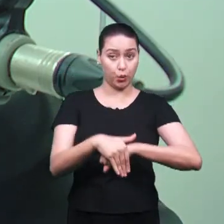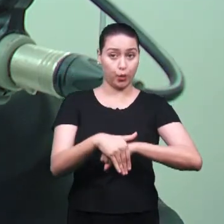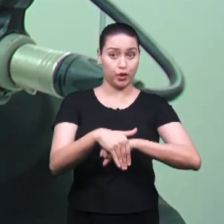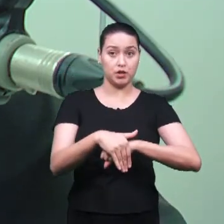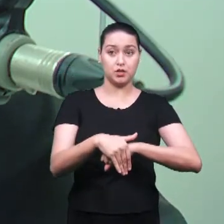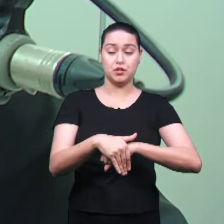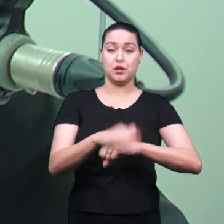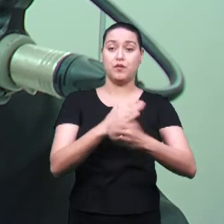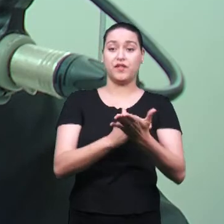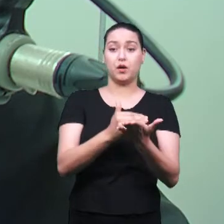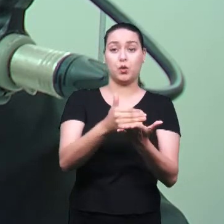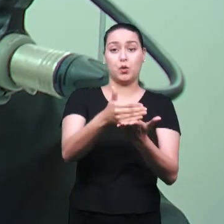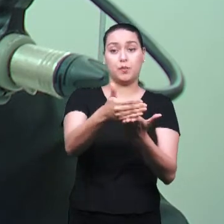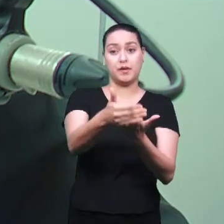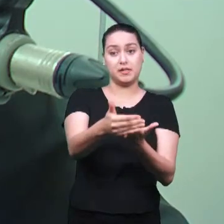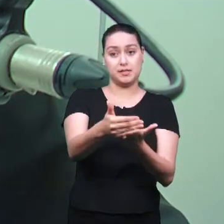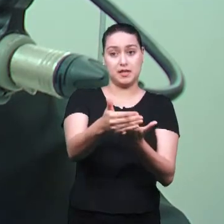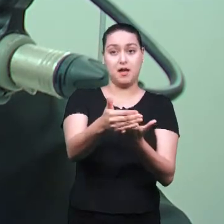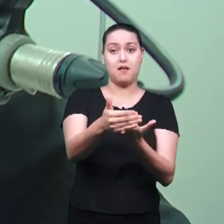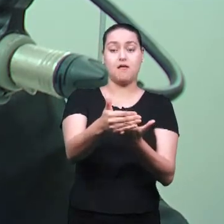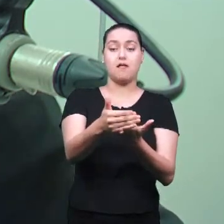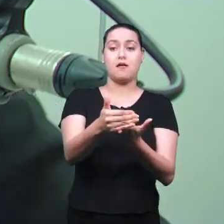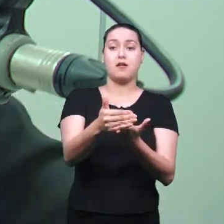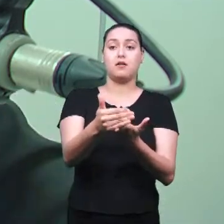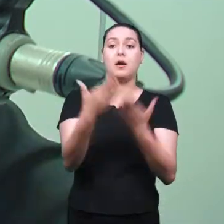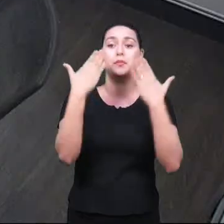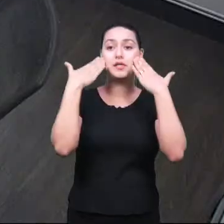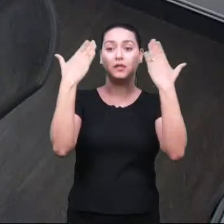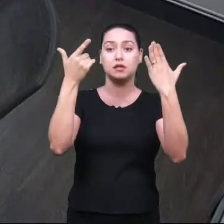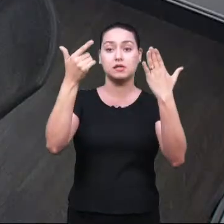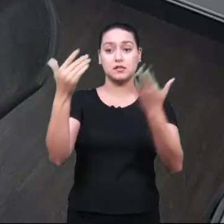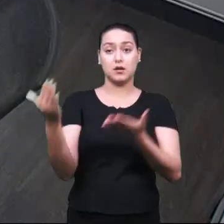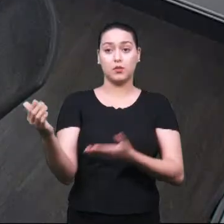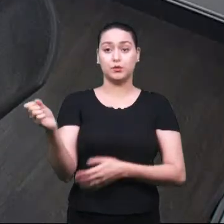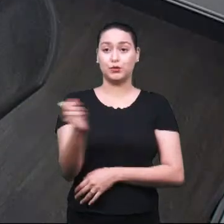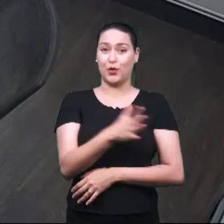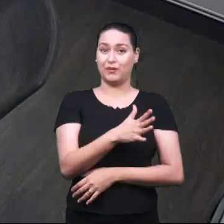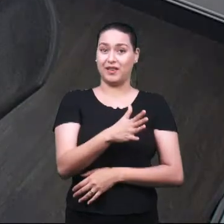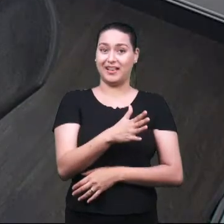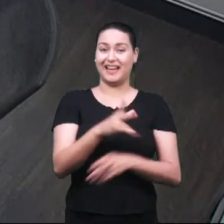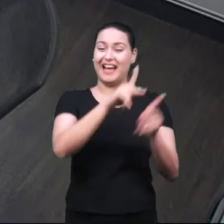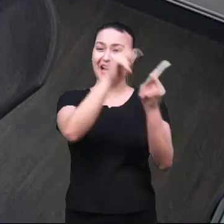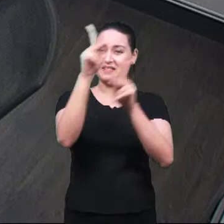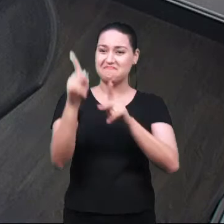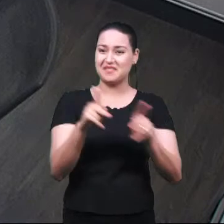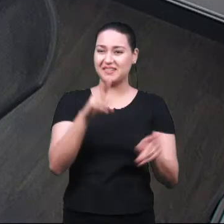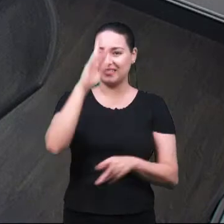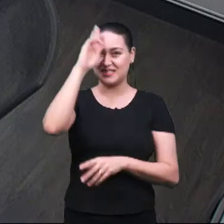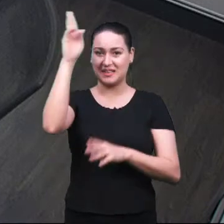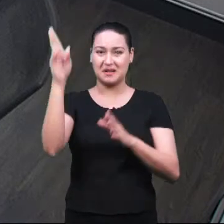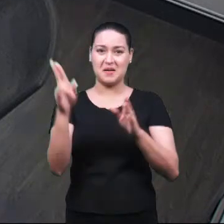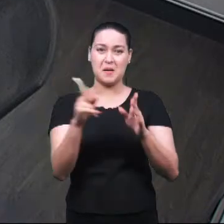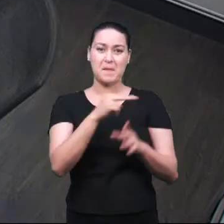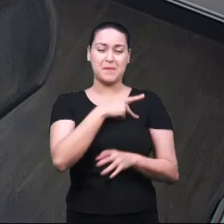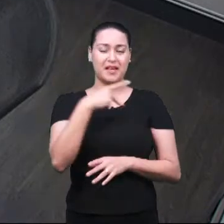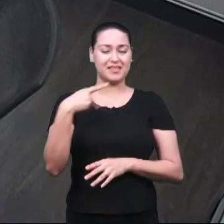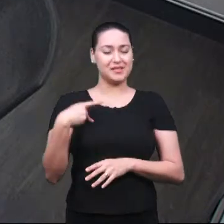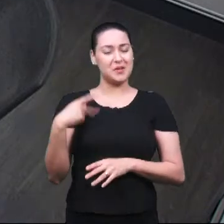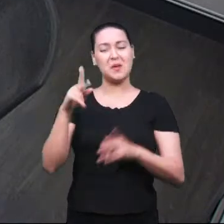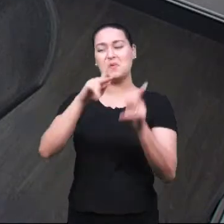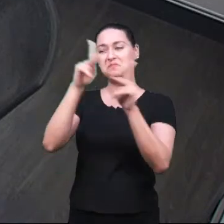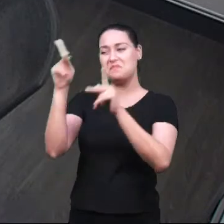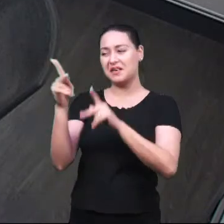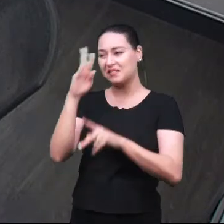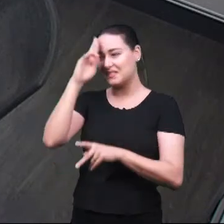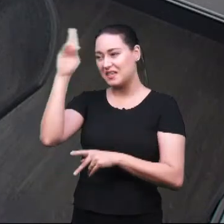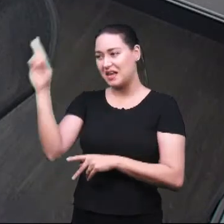horas, os dias da minha mocidade. Paz, Senhor, pastor Ricardo Bravin, a paz, Senhor,